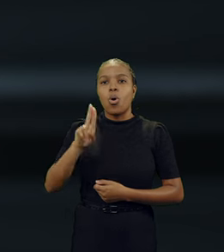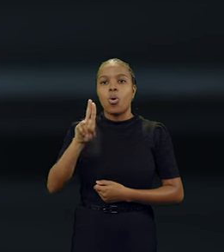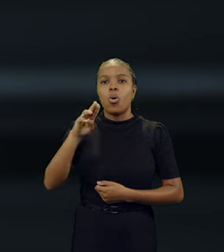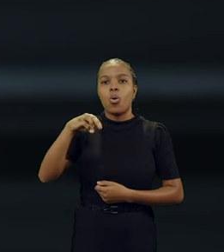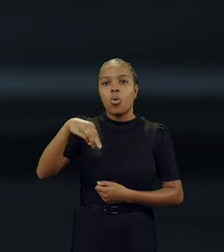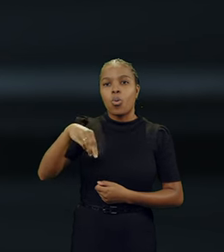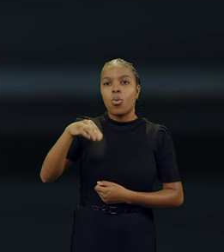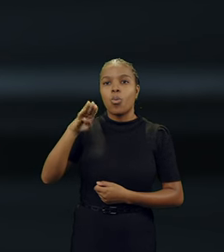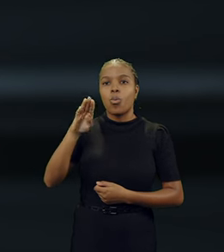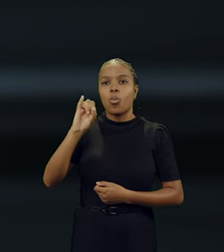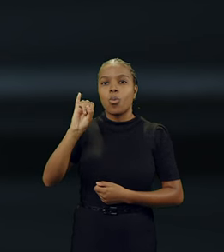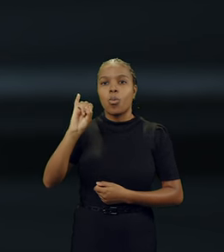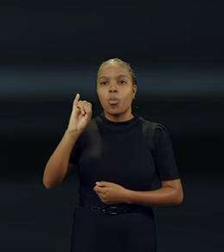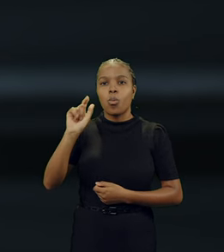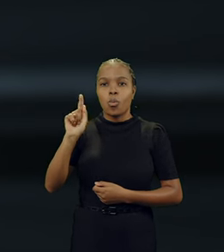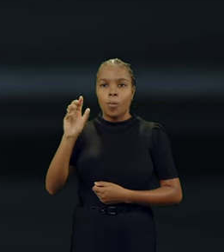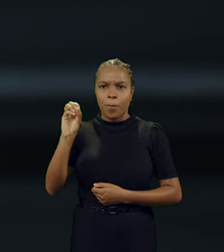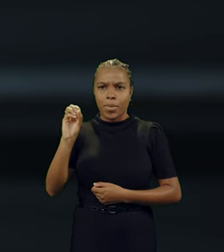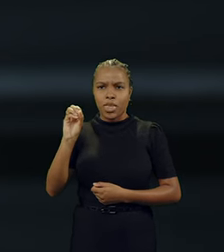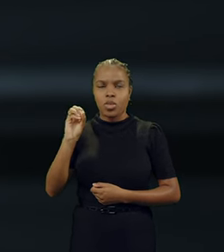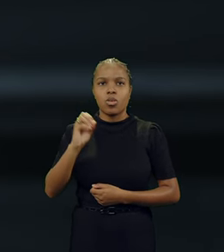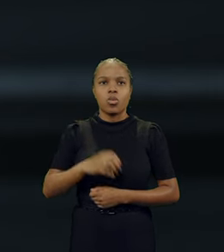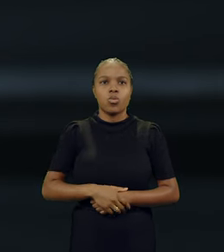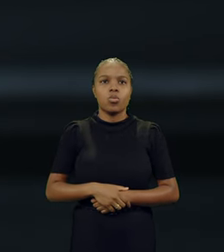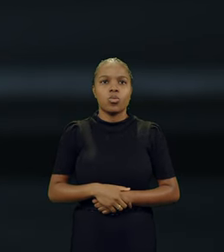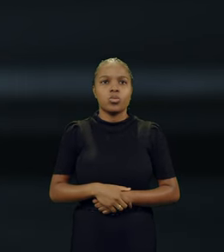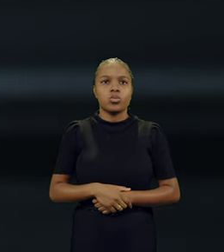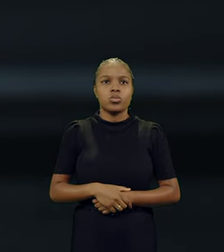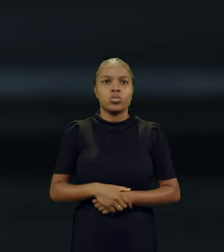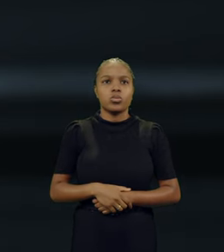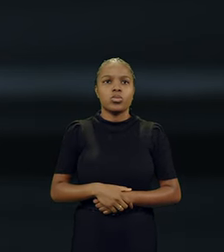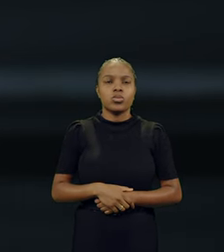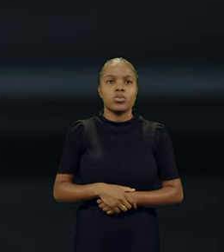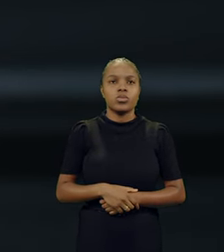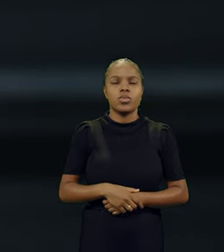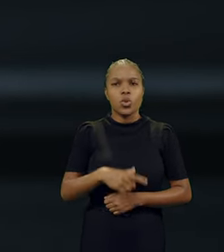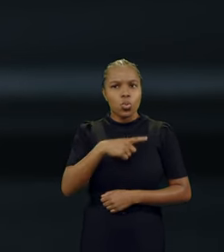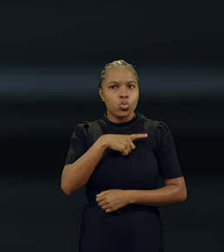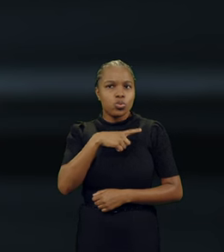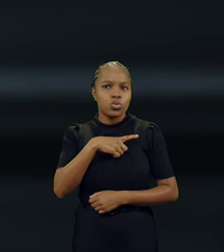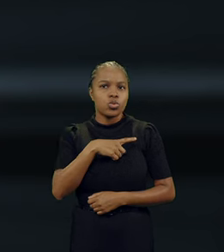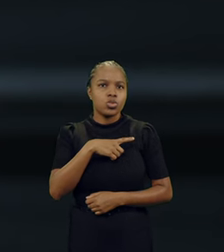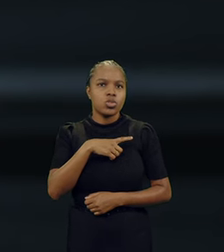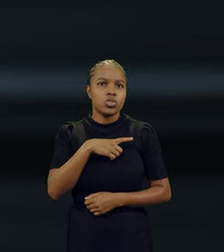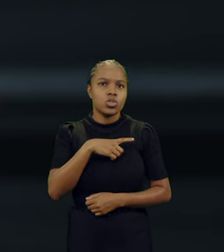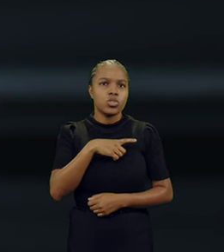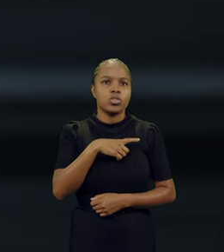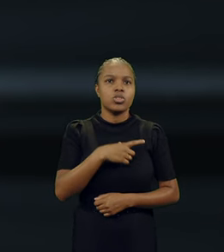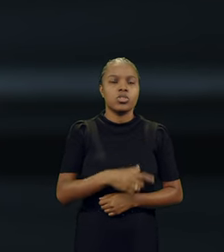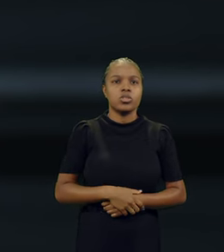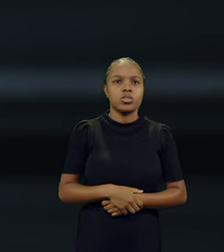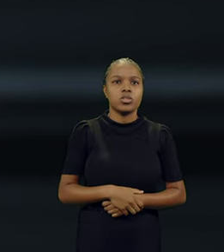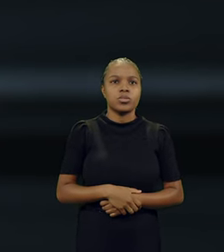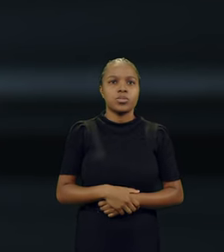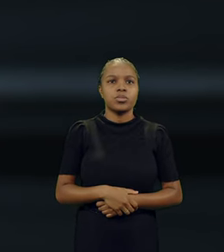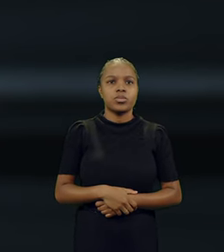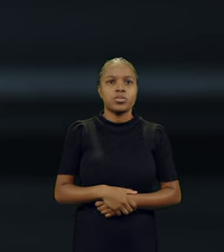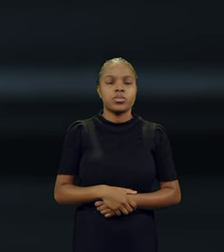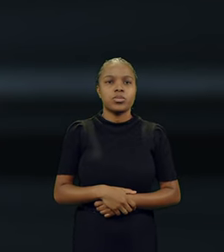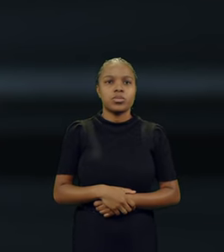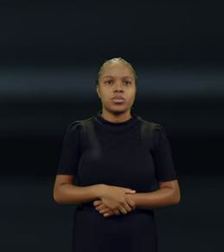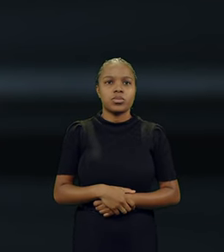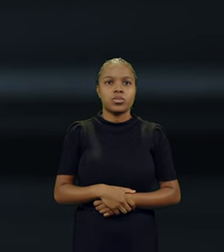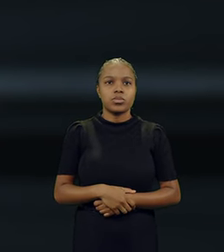Bom, fundaram duas igrejas. A igreja do Adão com umbigo, a igreja do Adão sem umbigo.